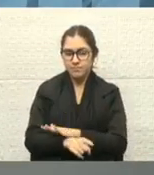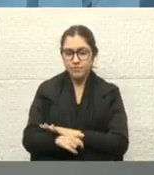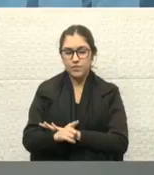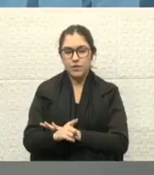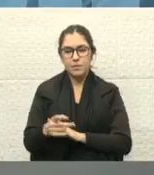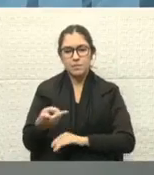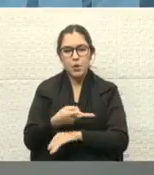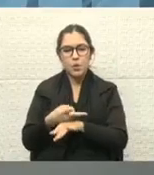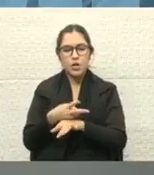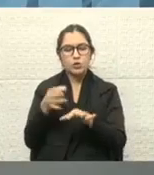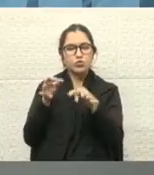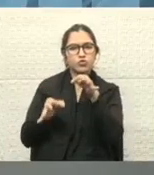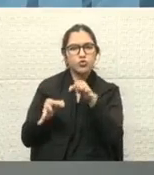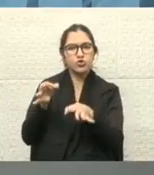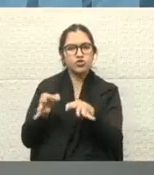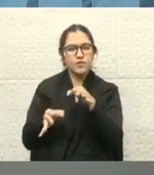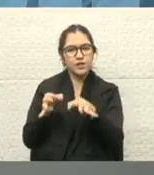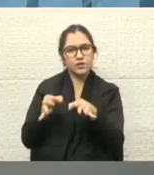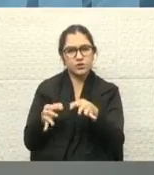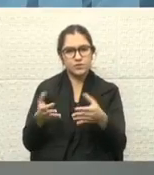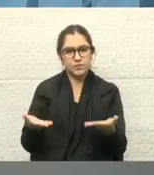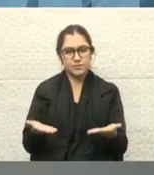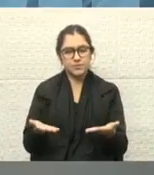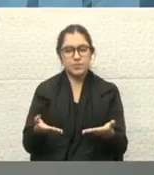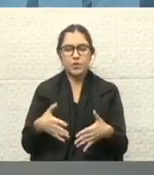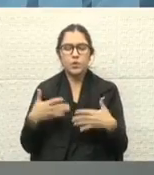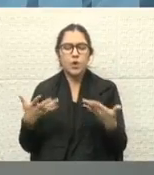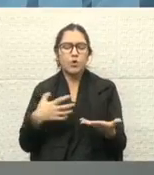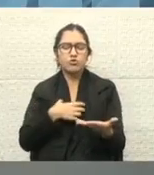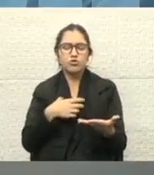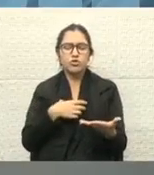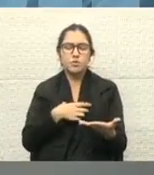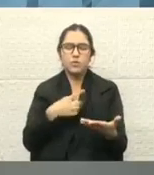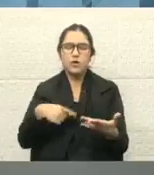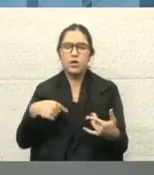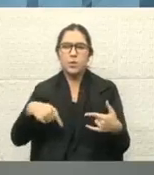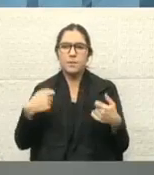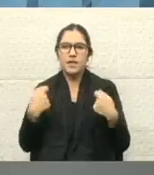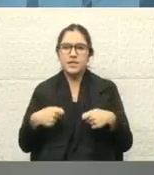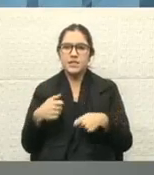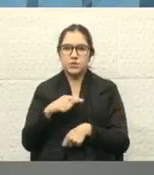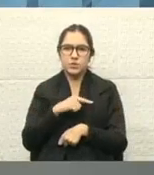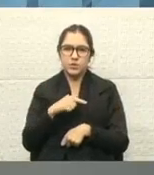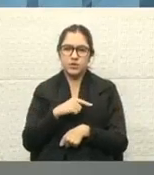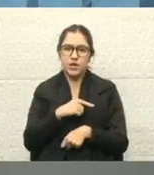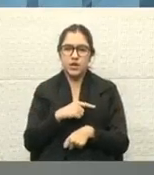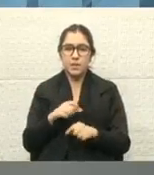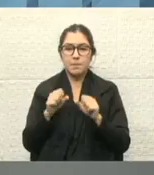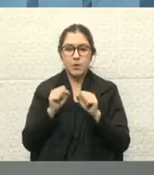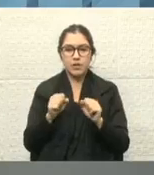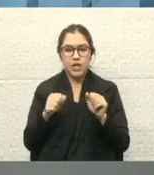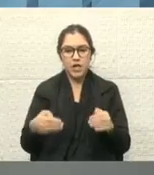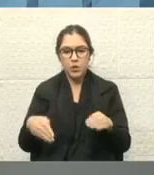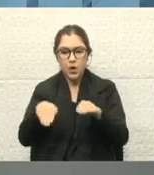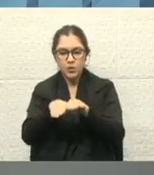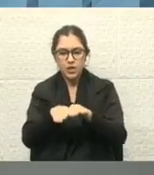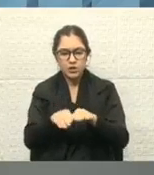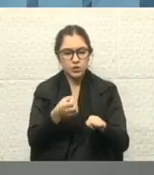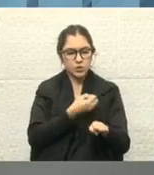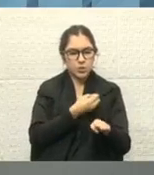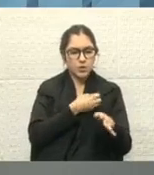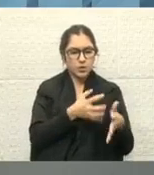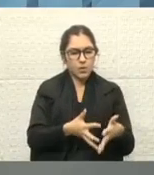buscando uma justificativa para esse fato. Que tipo de condição eu precisaria ter para essa igualdade entre o